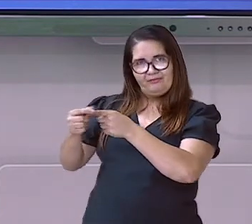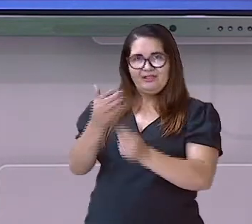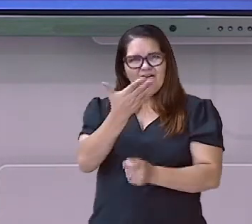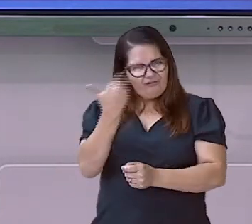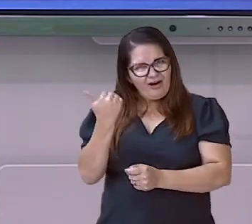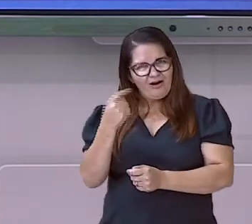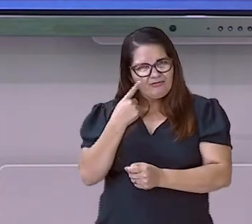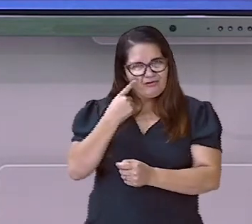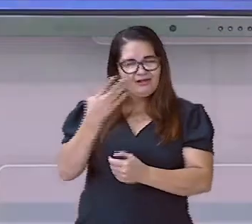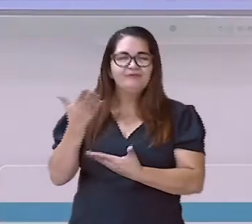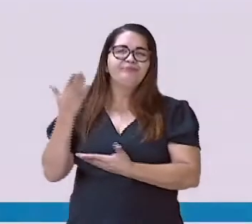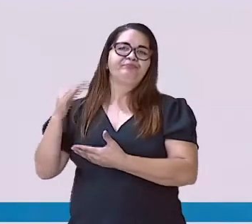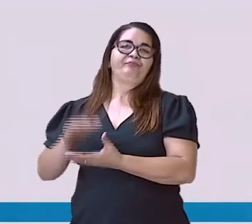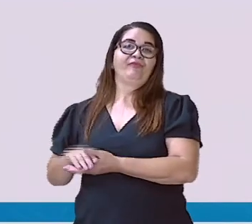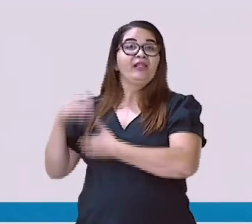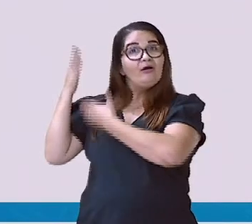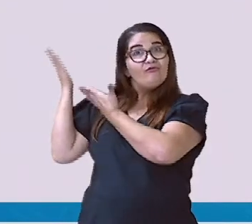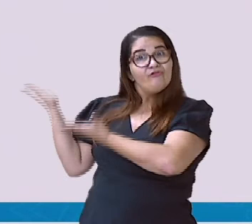regra?